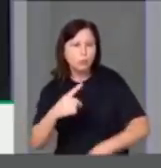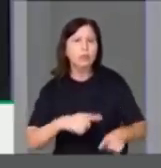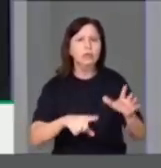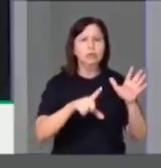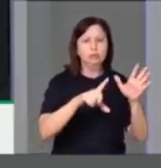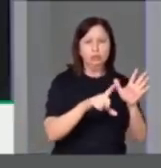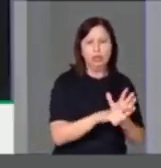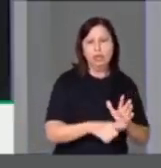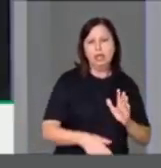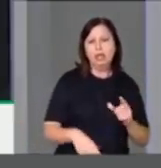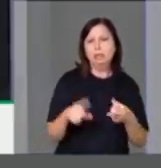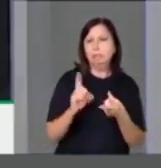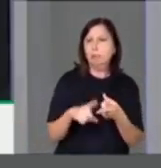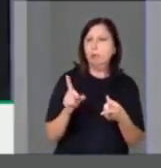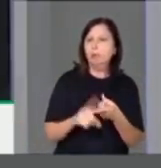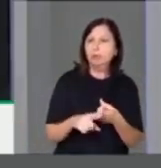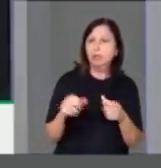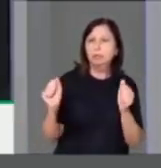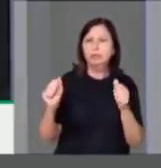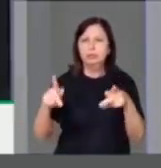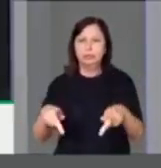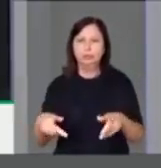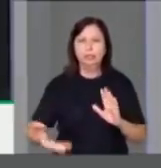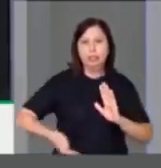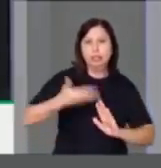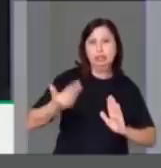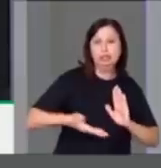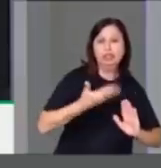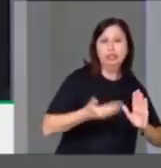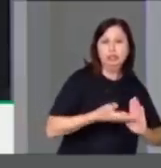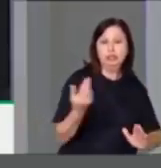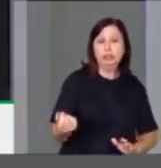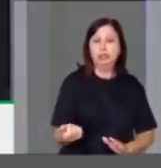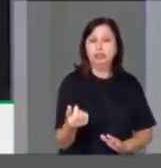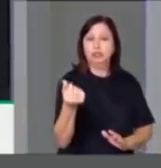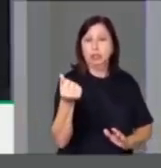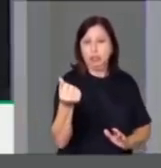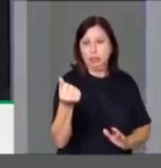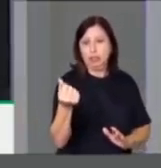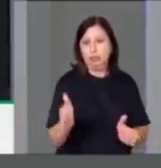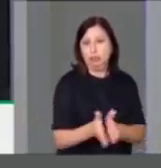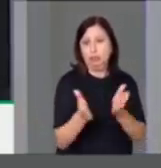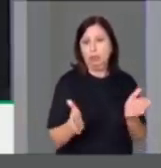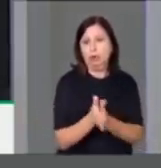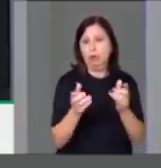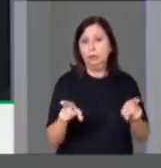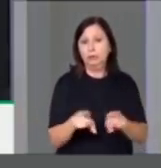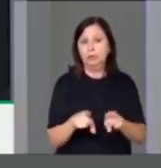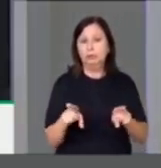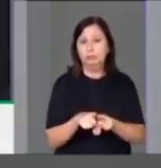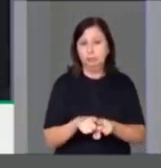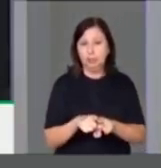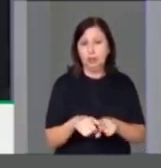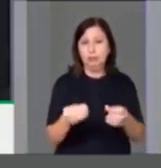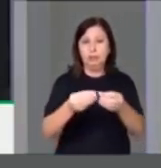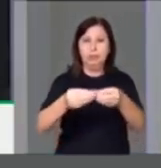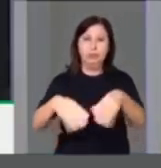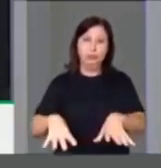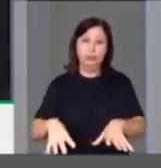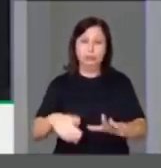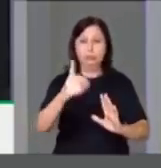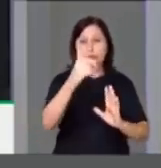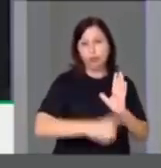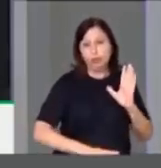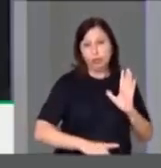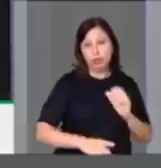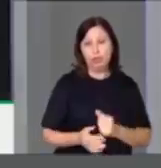mais pobre, falando que a reforma da Previdência é para acabar com direitos. Quem frequentou aqui o curso desta Câmara,